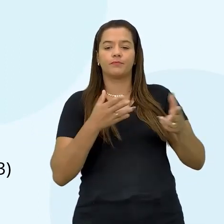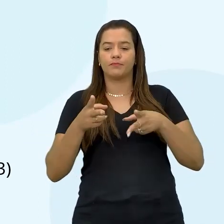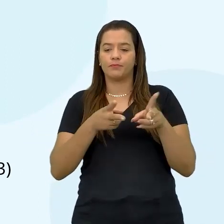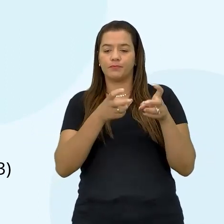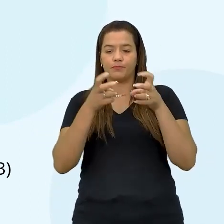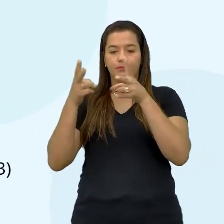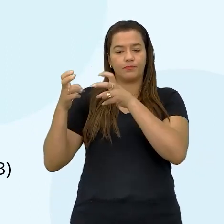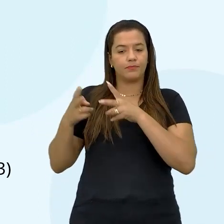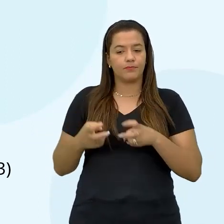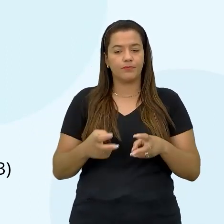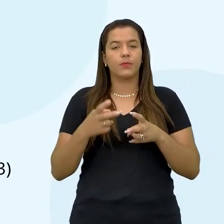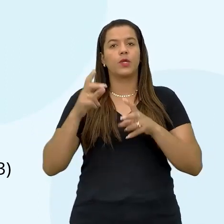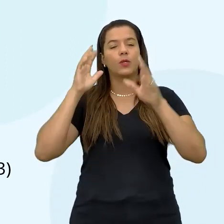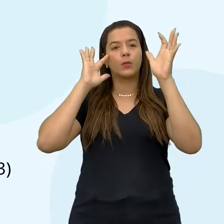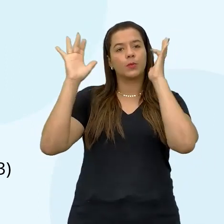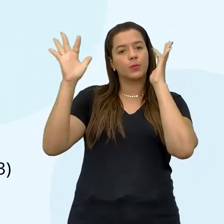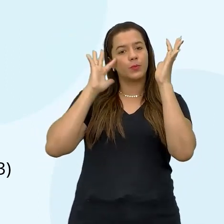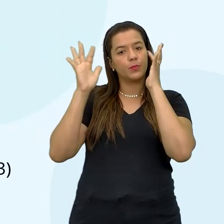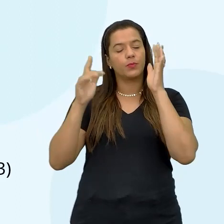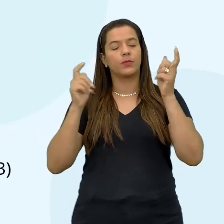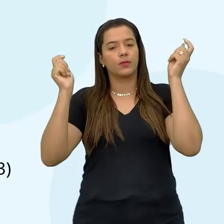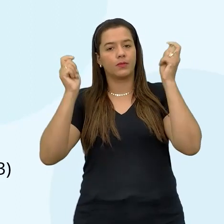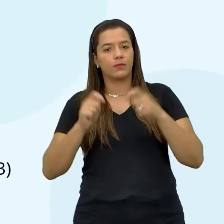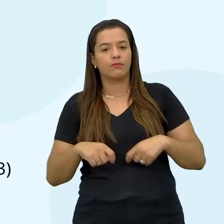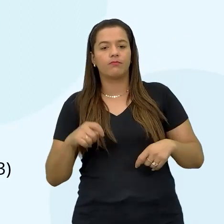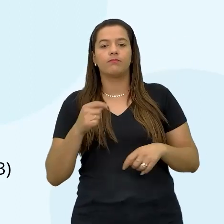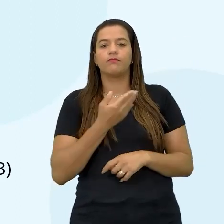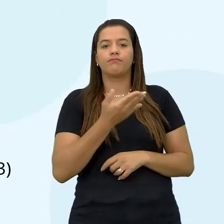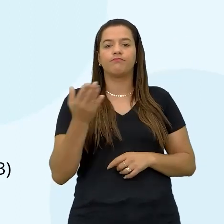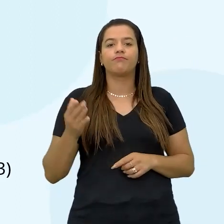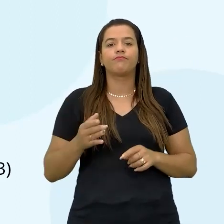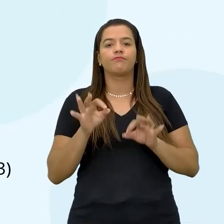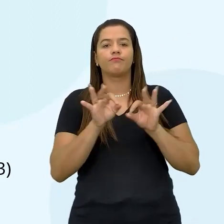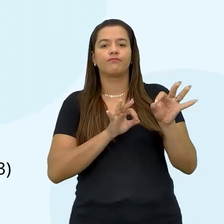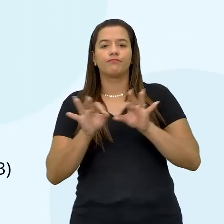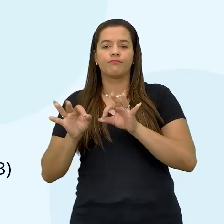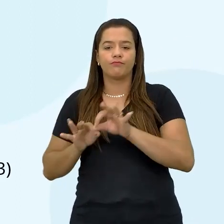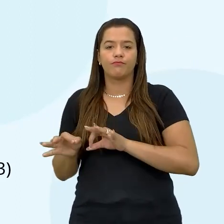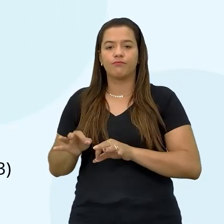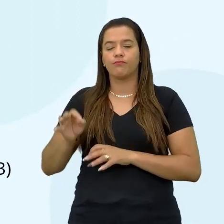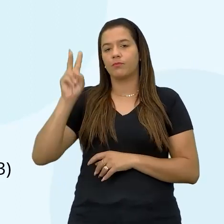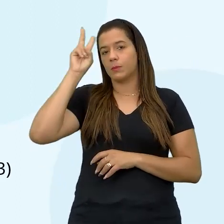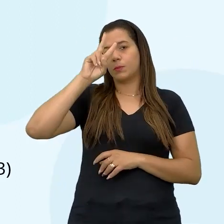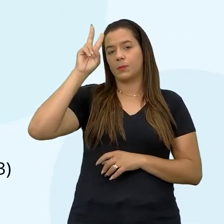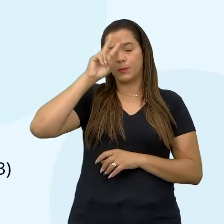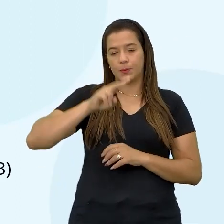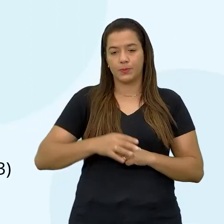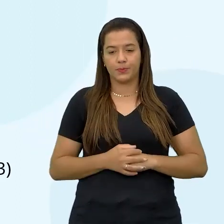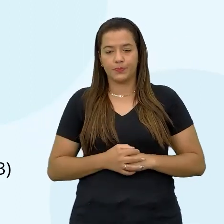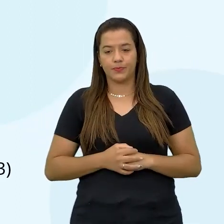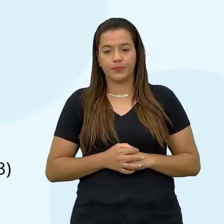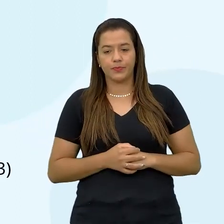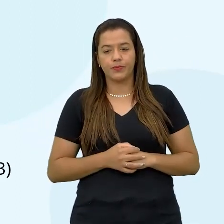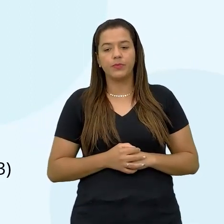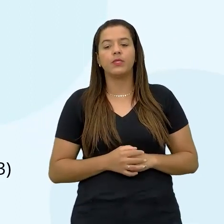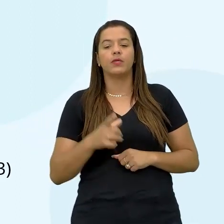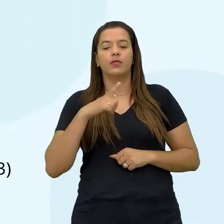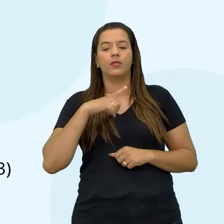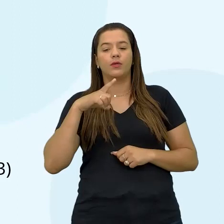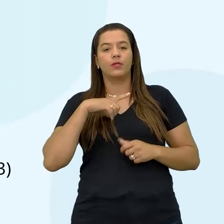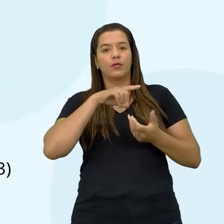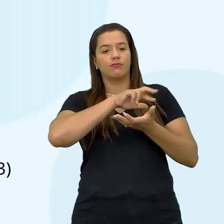percepção, o imaginário, a capacidade de simbolizar e o repertório imagético. Então, você vê, né, já traz